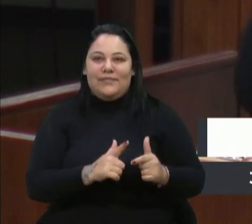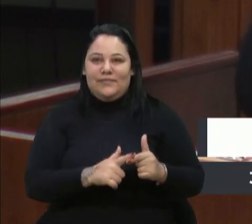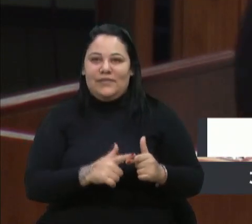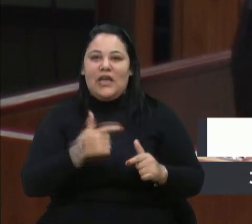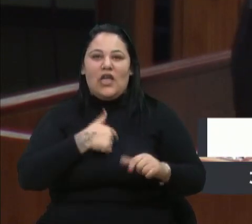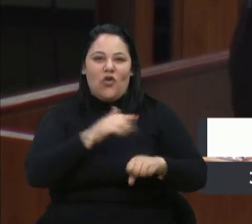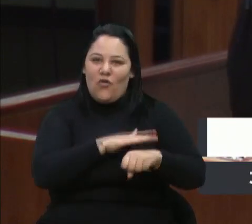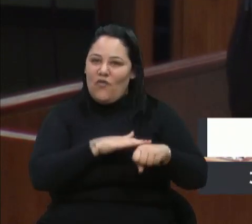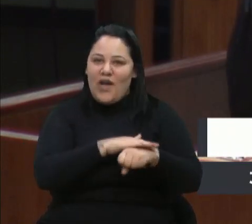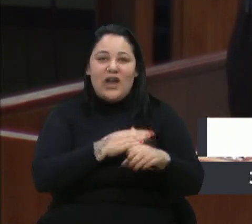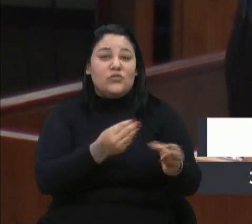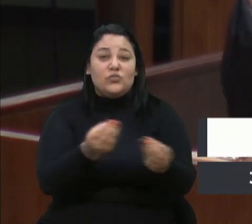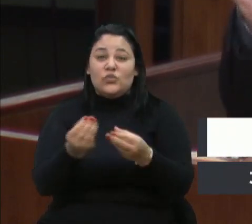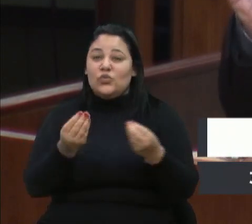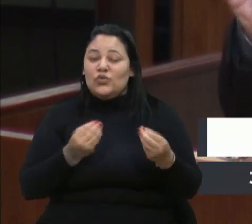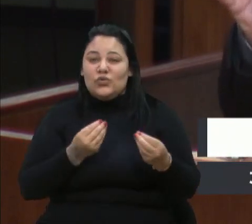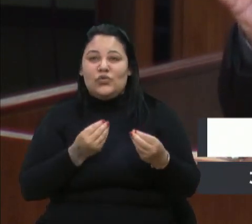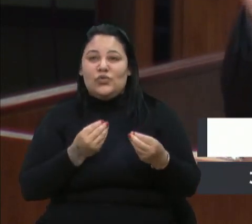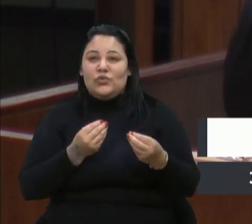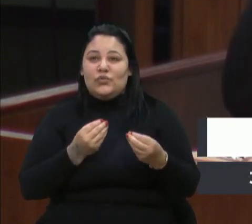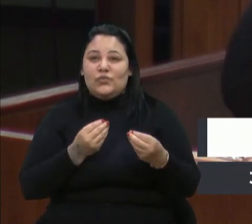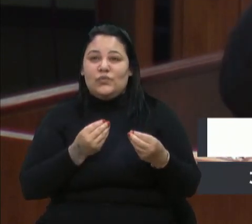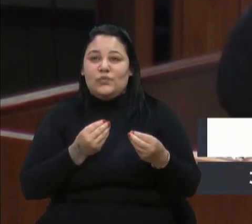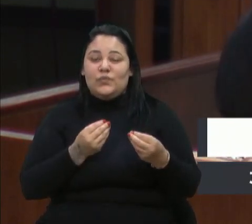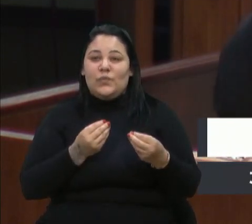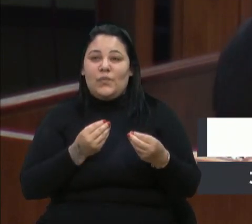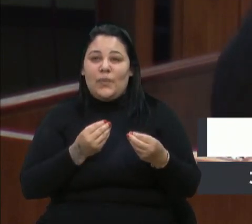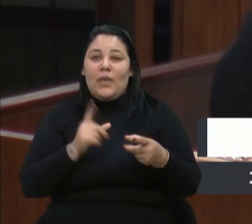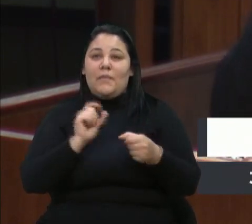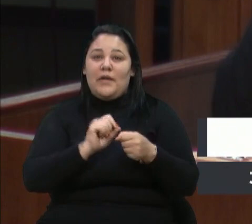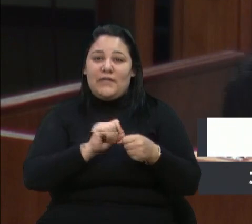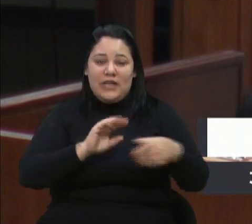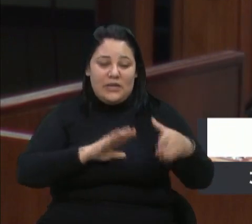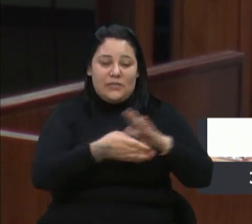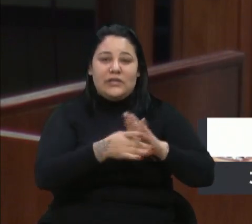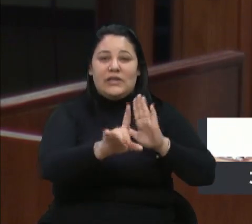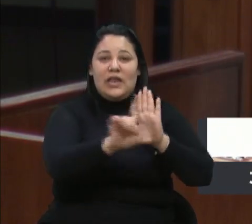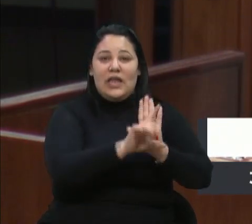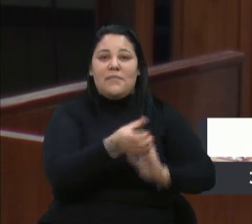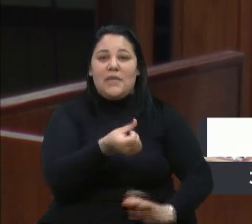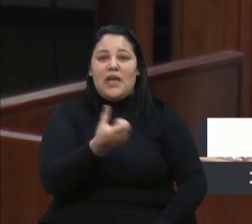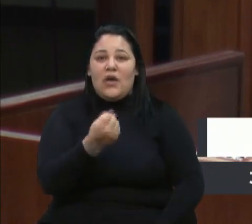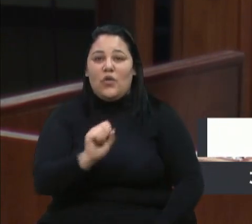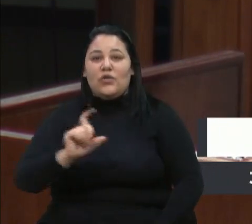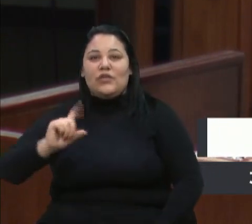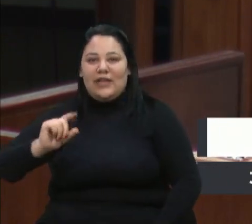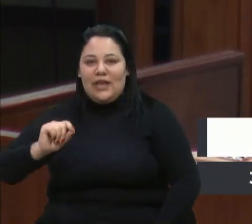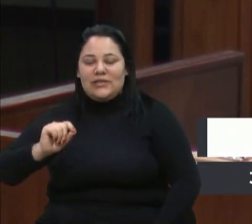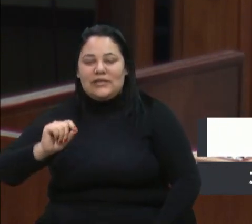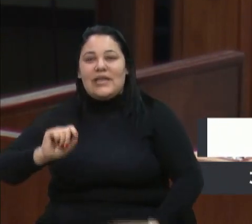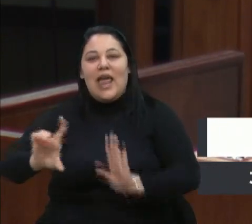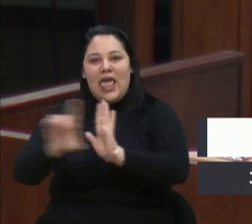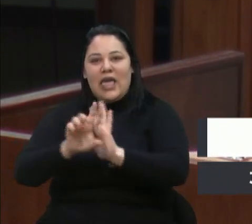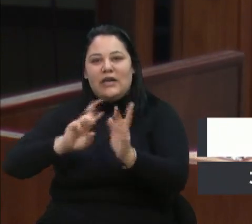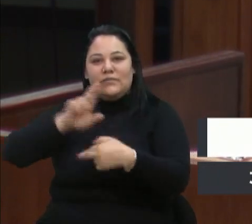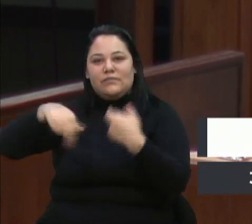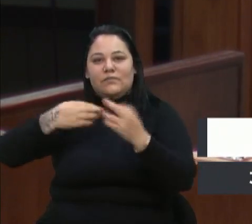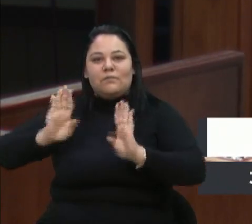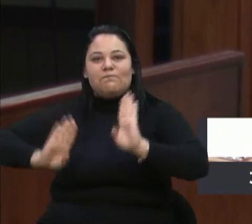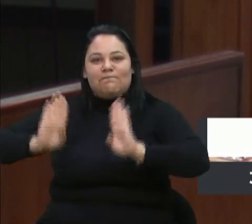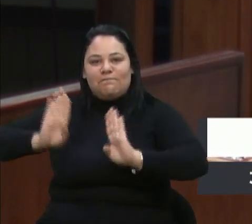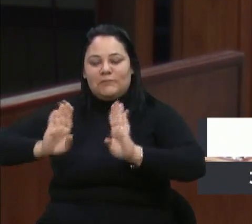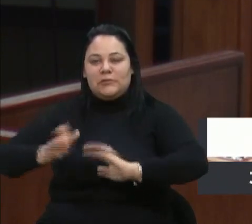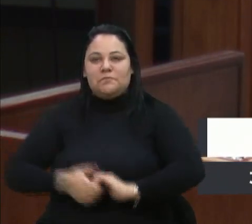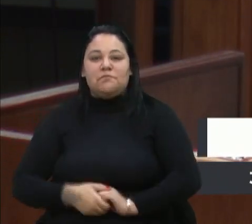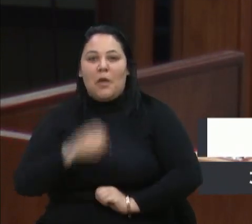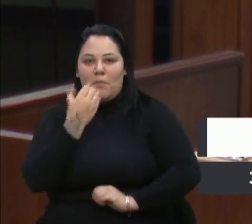conversado muito com o procurador para que a gente faça a adequação na Lei 6810, que é a Lei das Licitações. Bom,